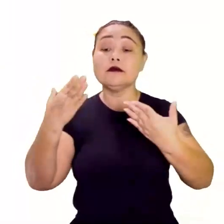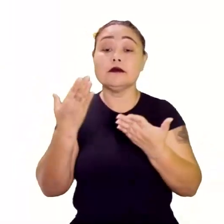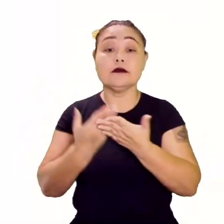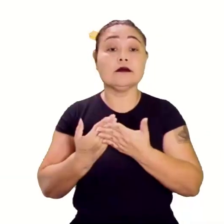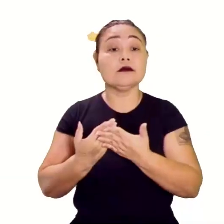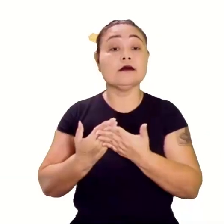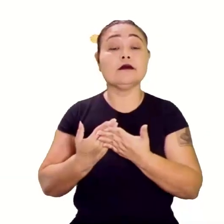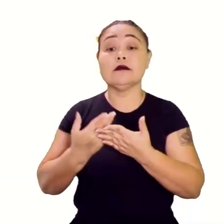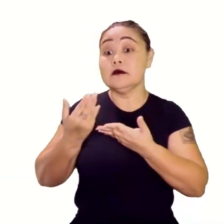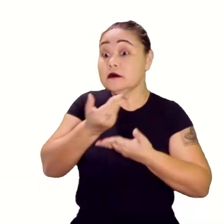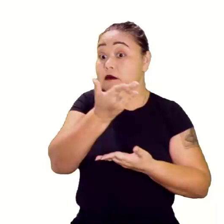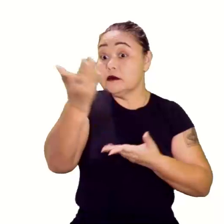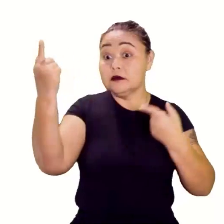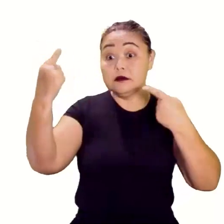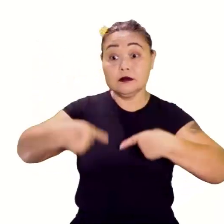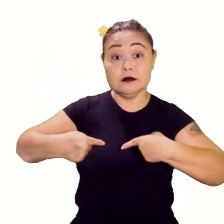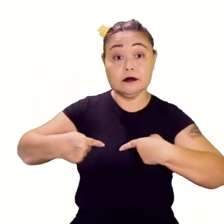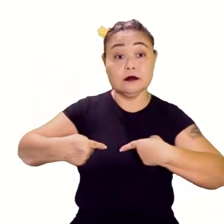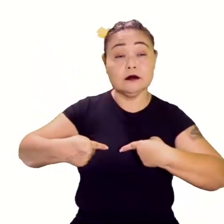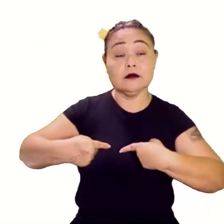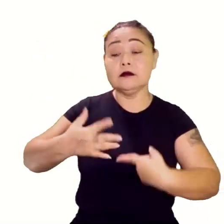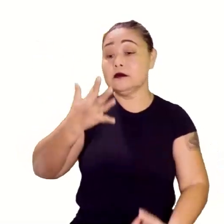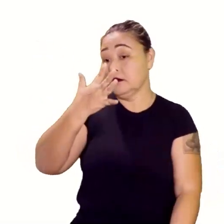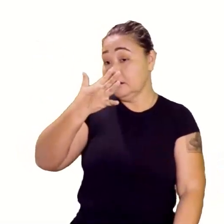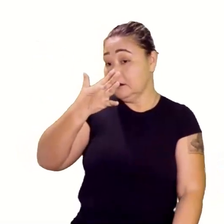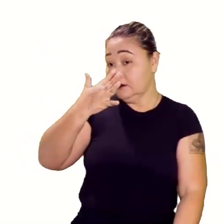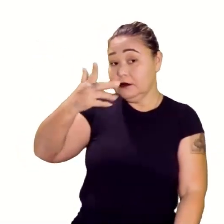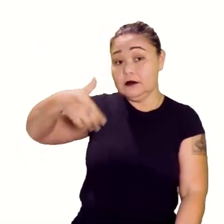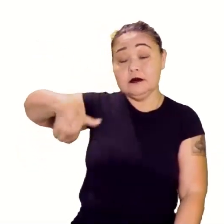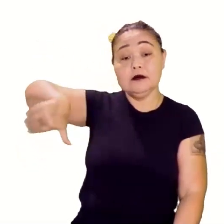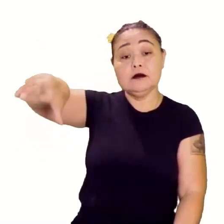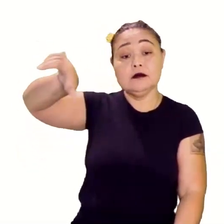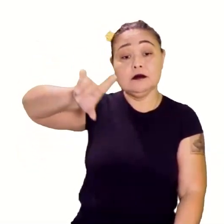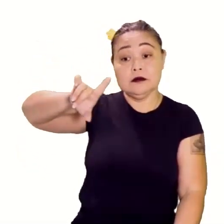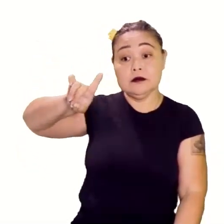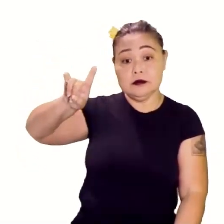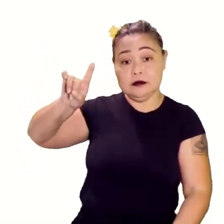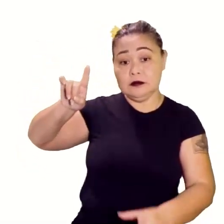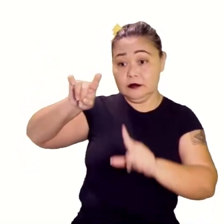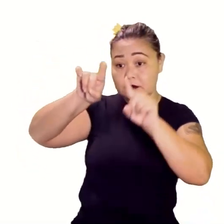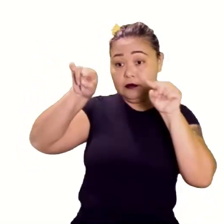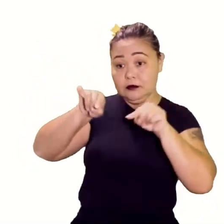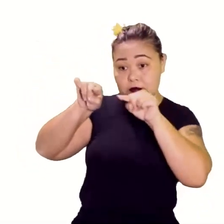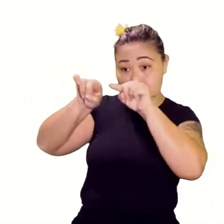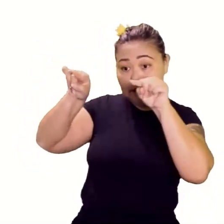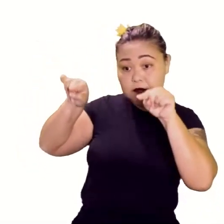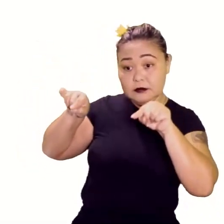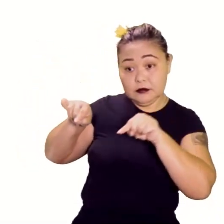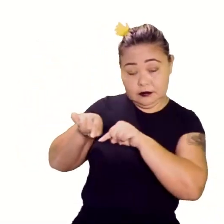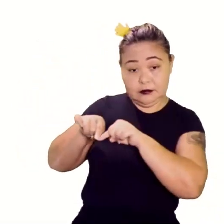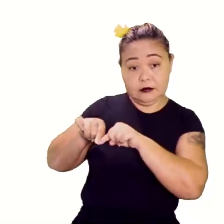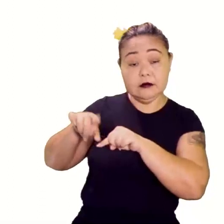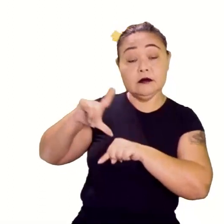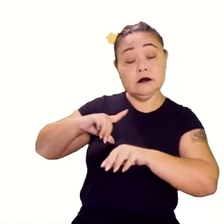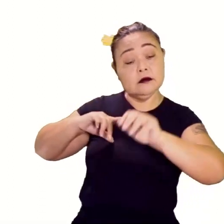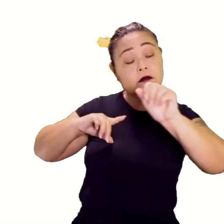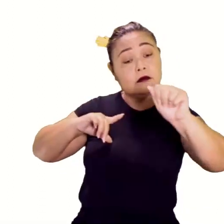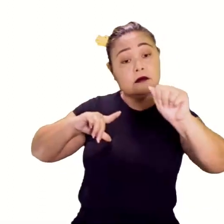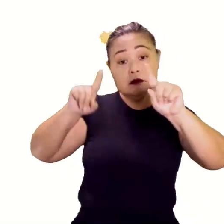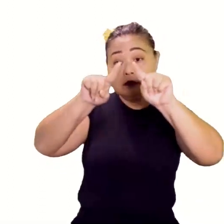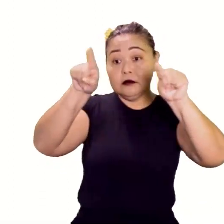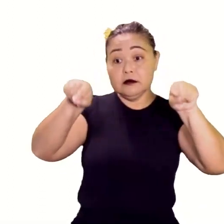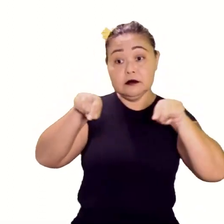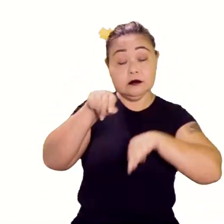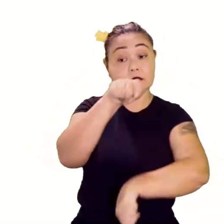aula de hoje tá lançado. Observando o diagrama abaixo, onde A é o conjunto